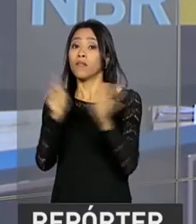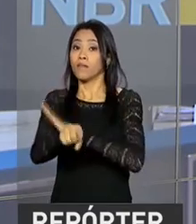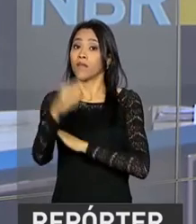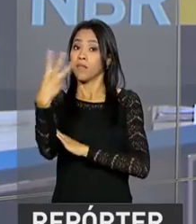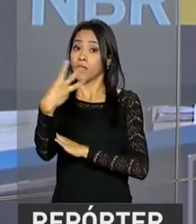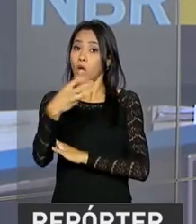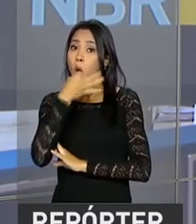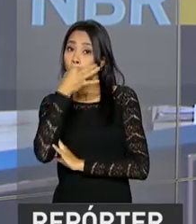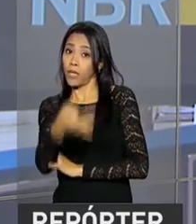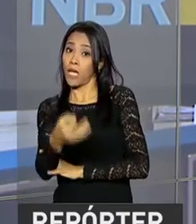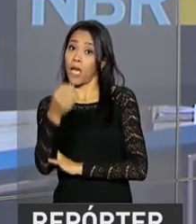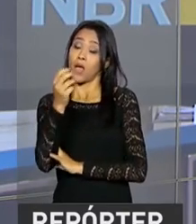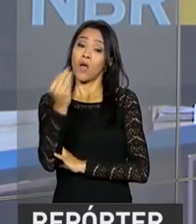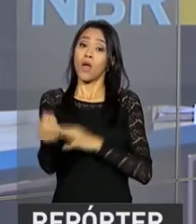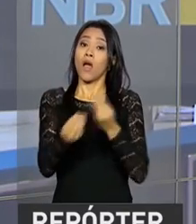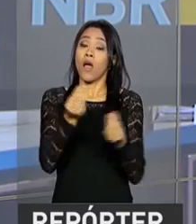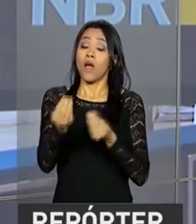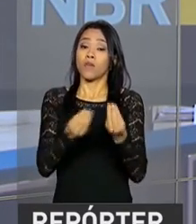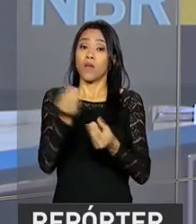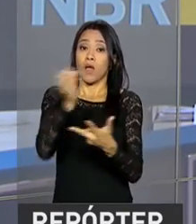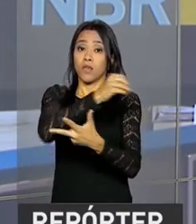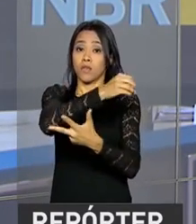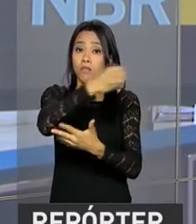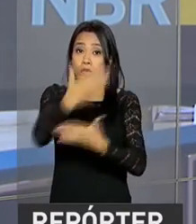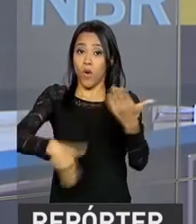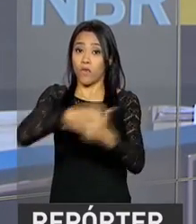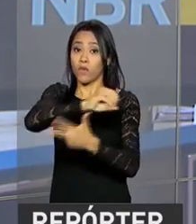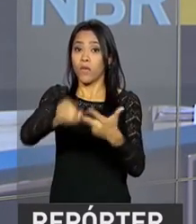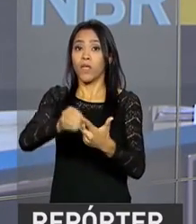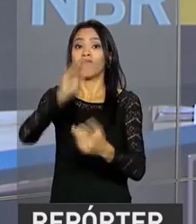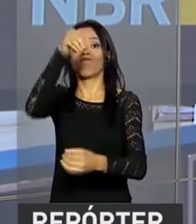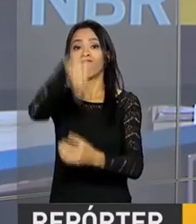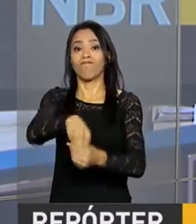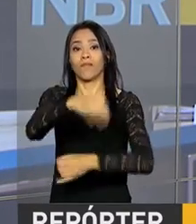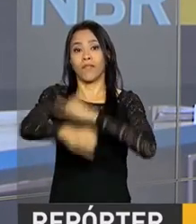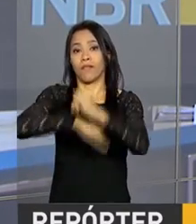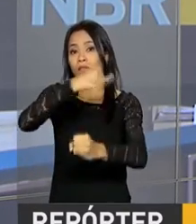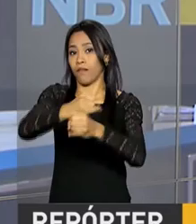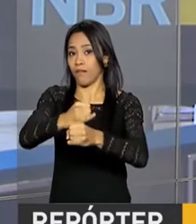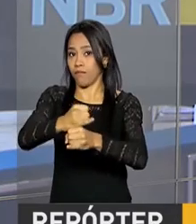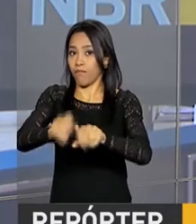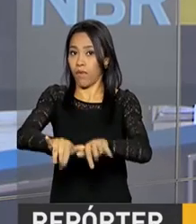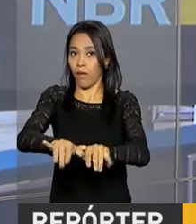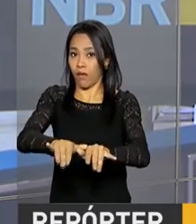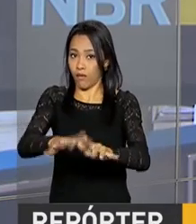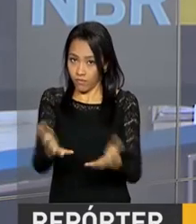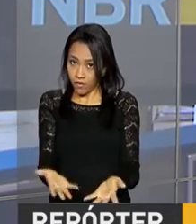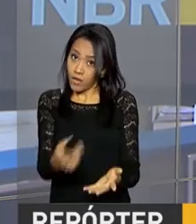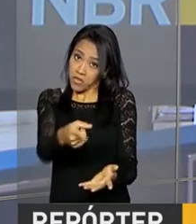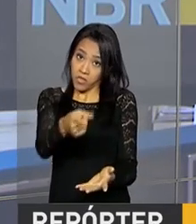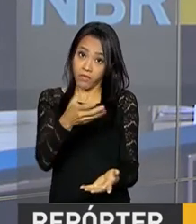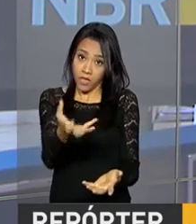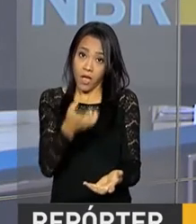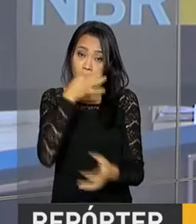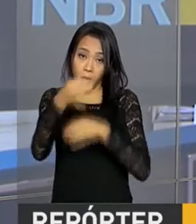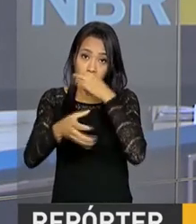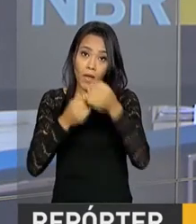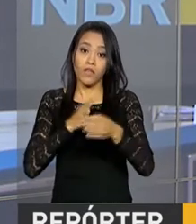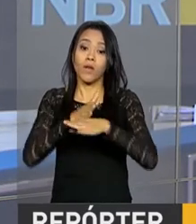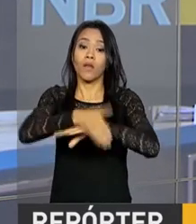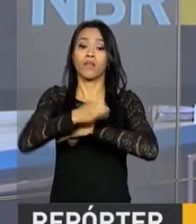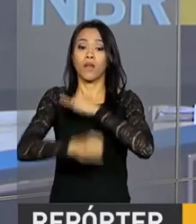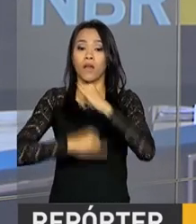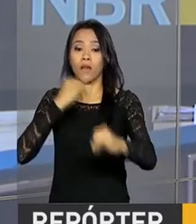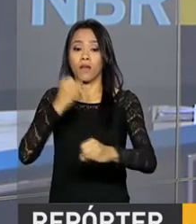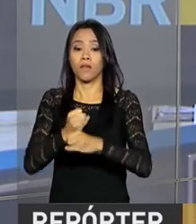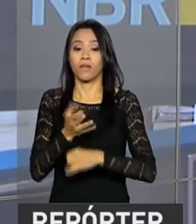possível opinar sobre a aplicação do enem por computador para enviar as contribuições basta acessar o site do ministério